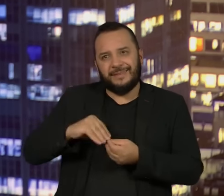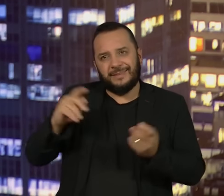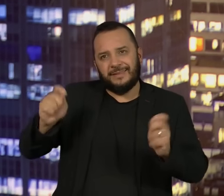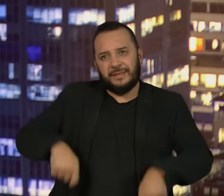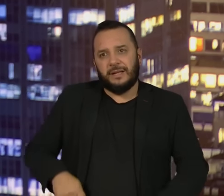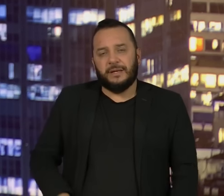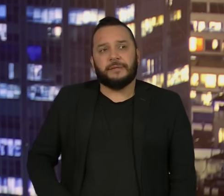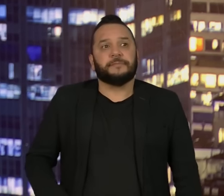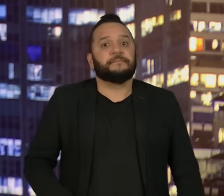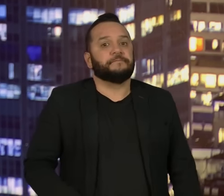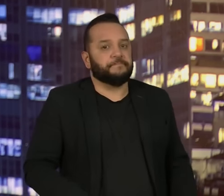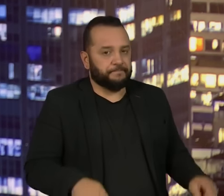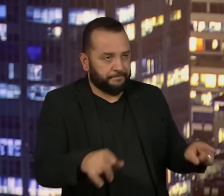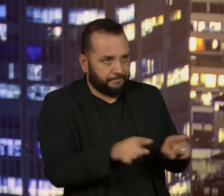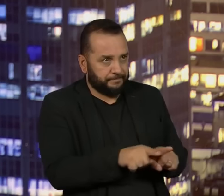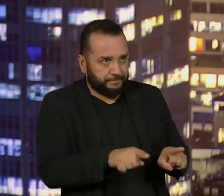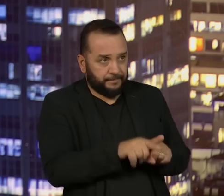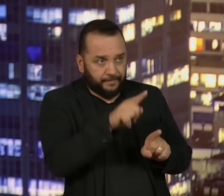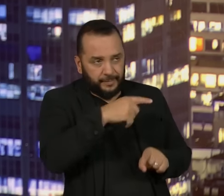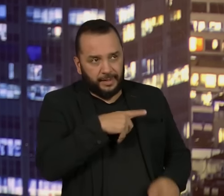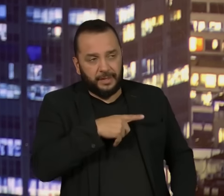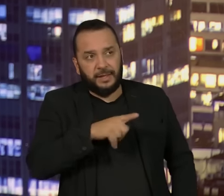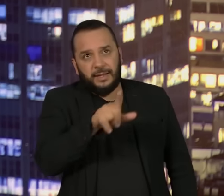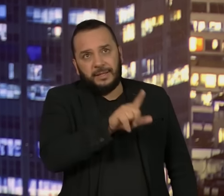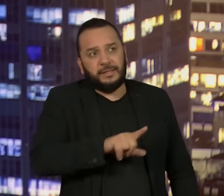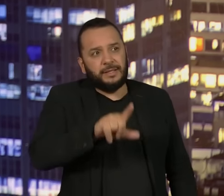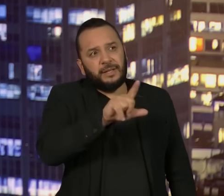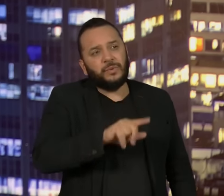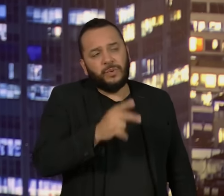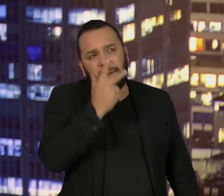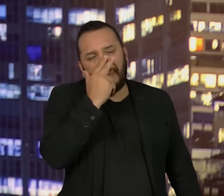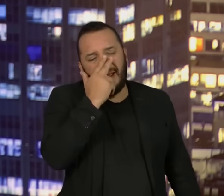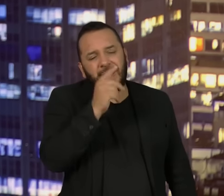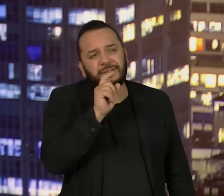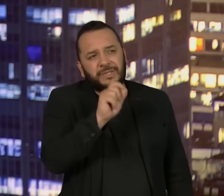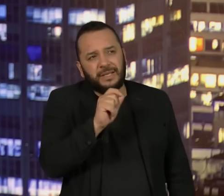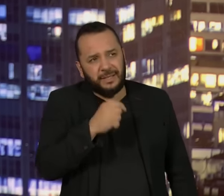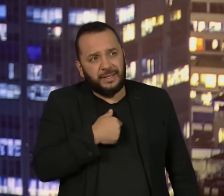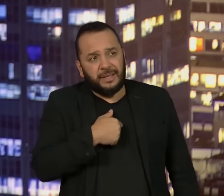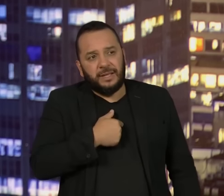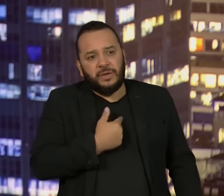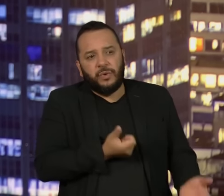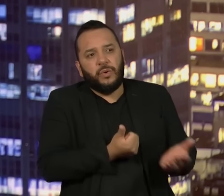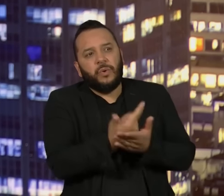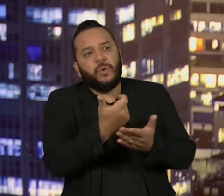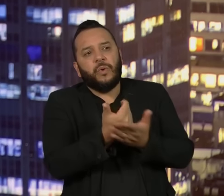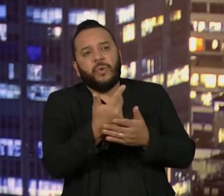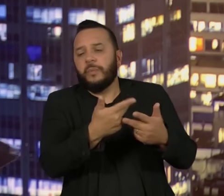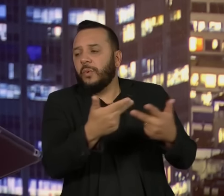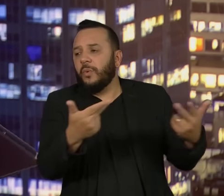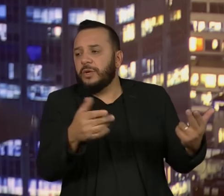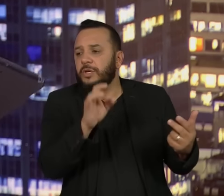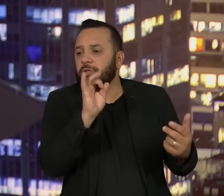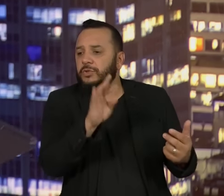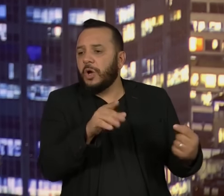você concorda, a literatura numa questão direta de consumo, né? Eu só consumo aquilo que serve em mim.